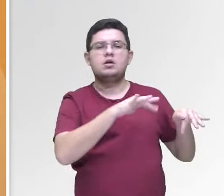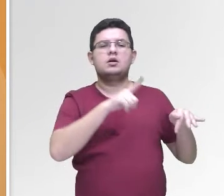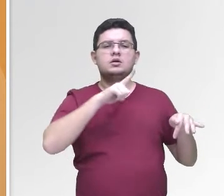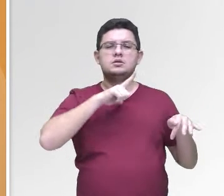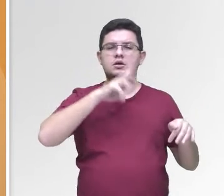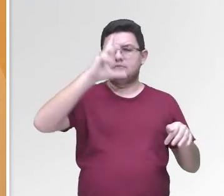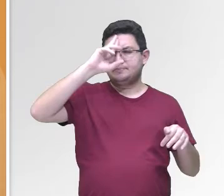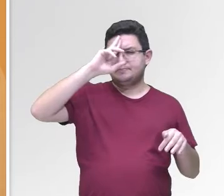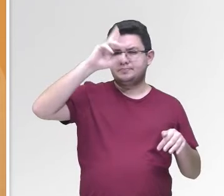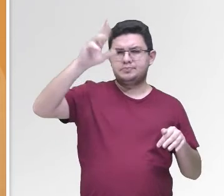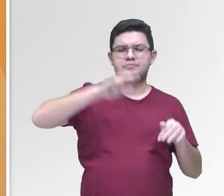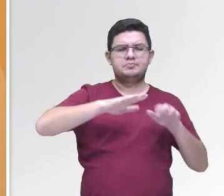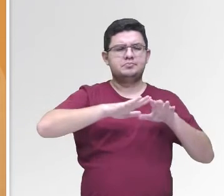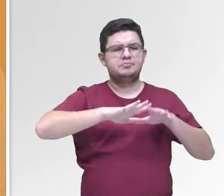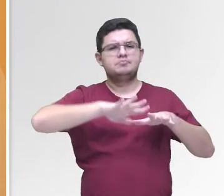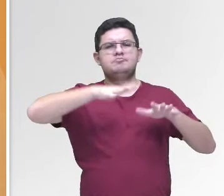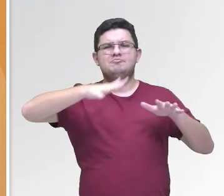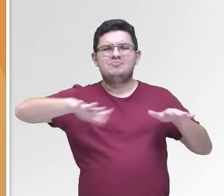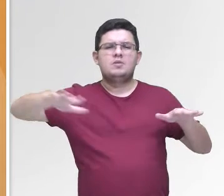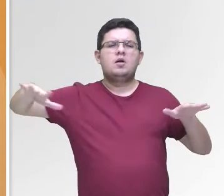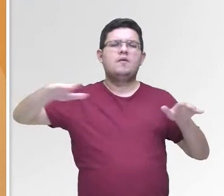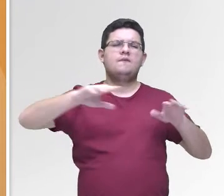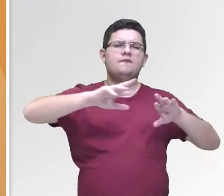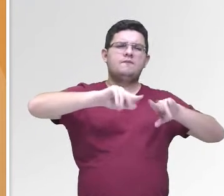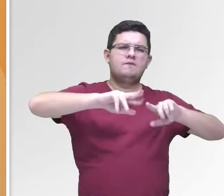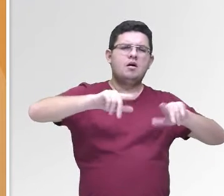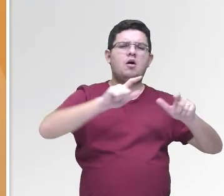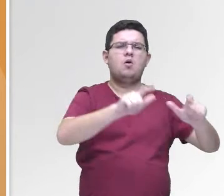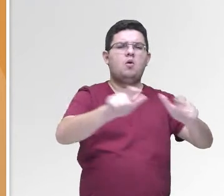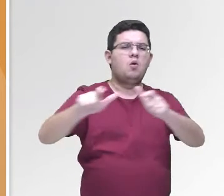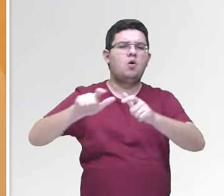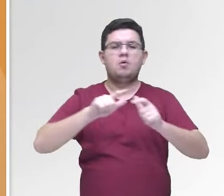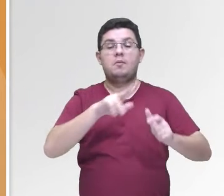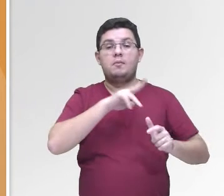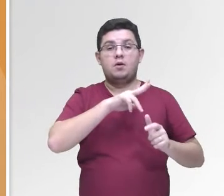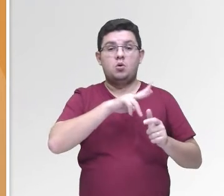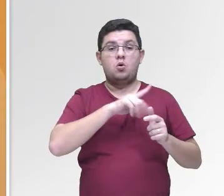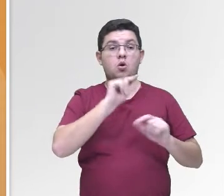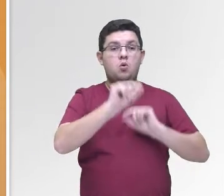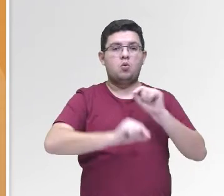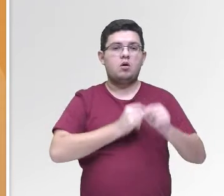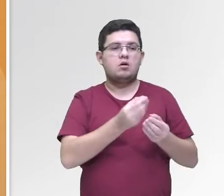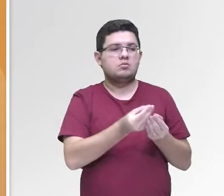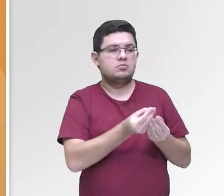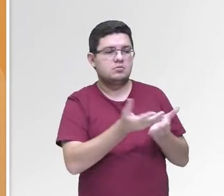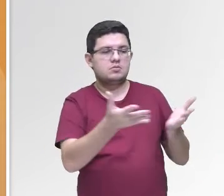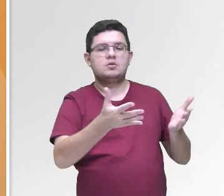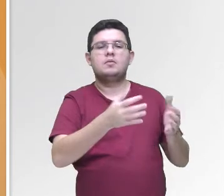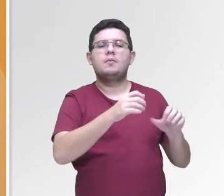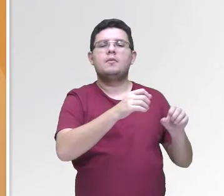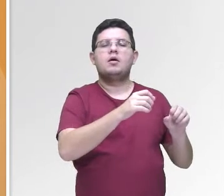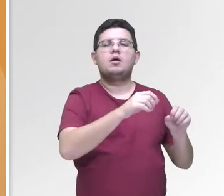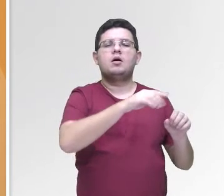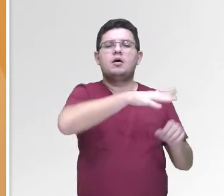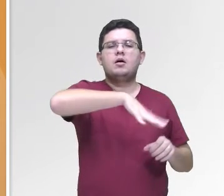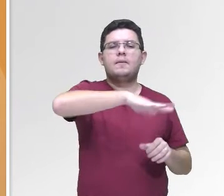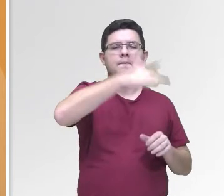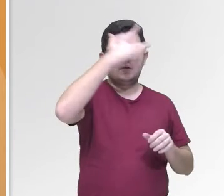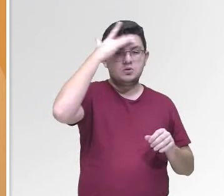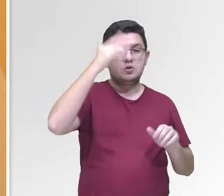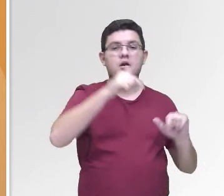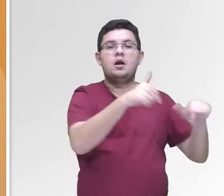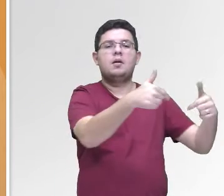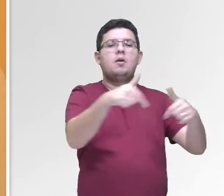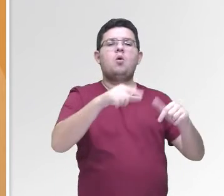parte, né, de propriedades privadas, onde o trabalho era com a terra, tá? Então,